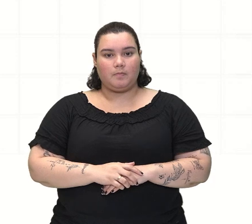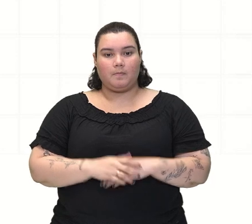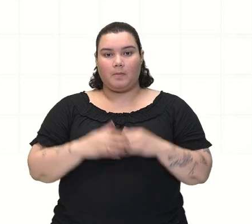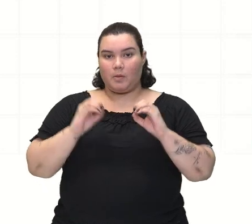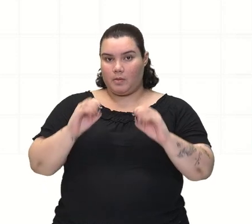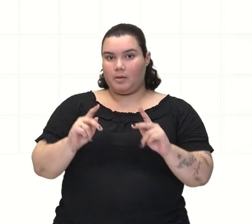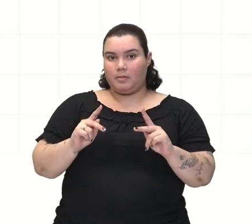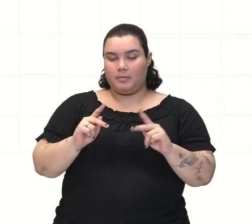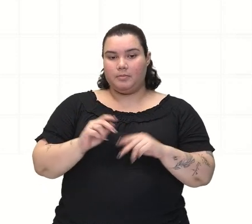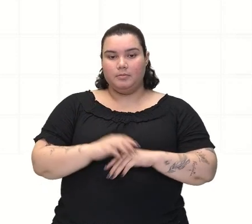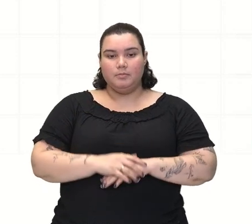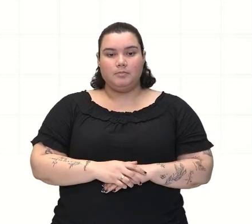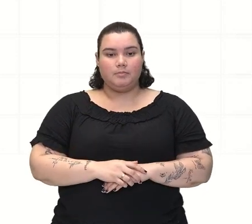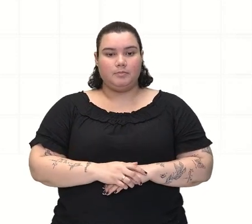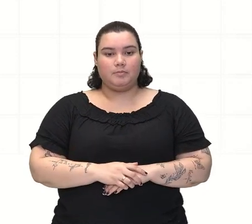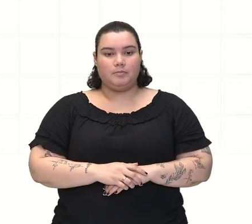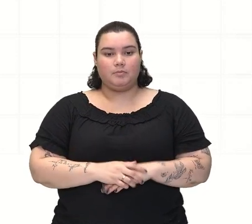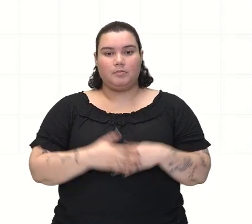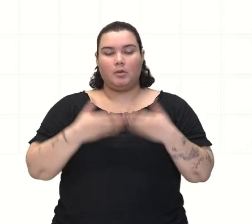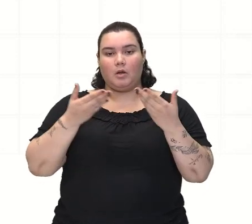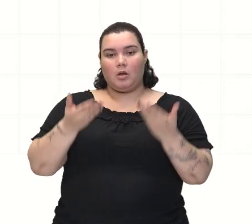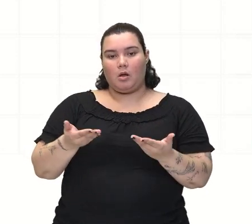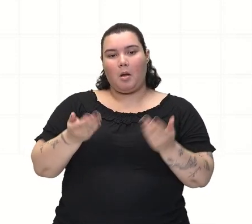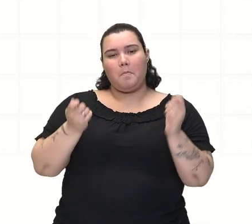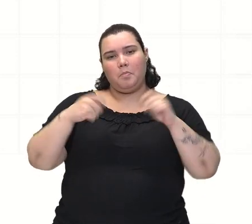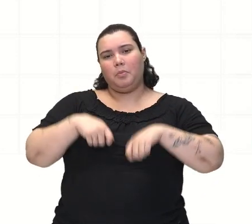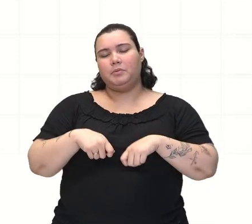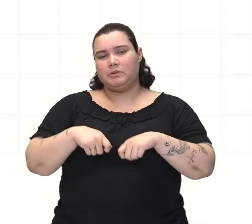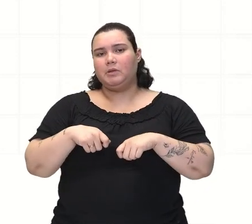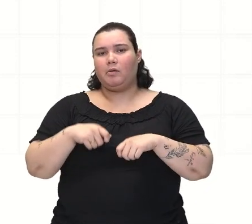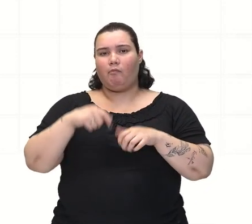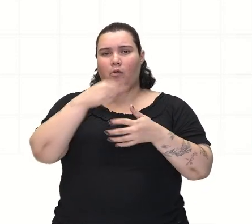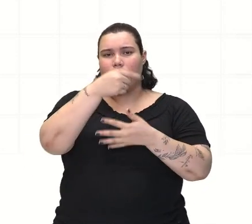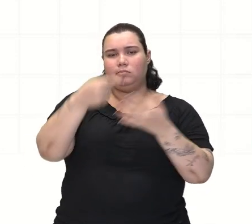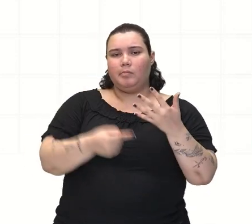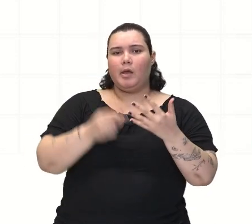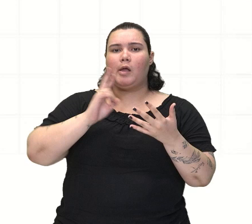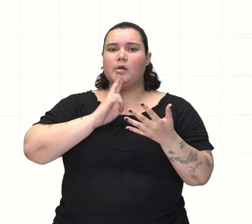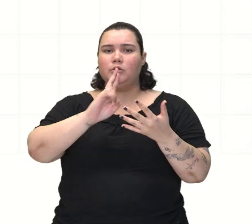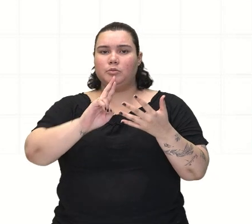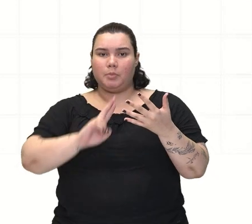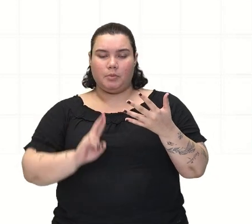bem? Então, os nossos possíveis resultados estão aqui, ó,